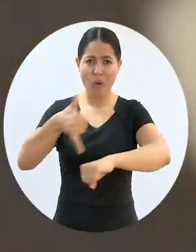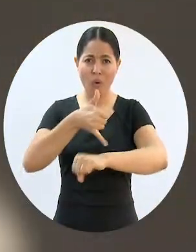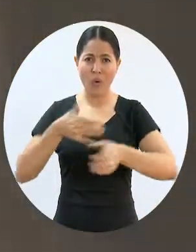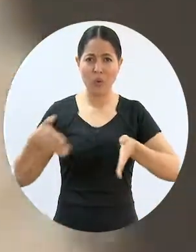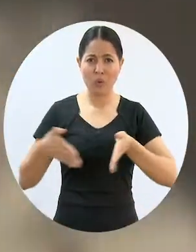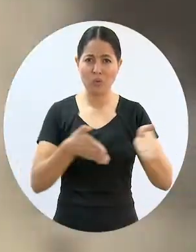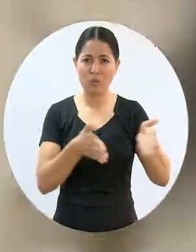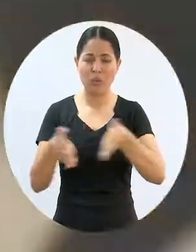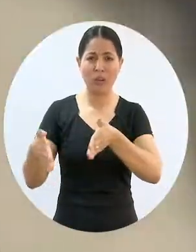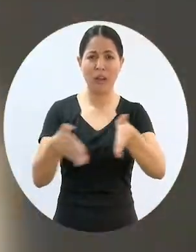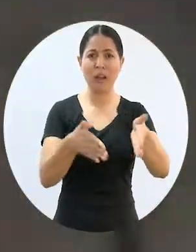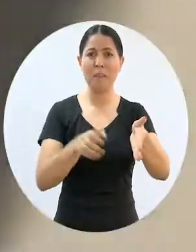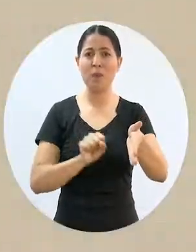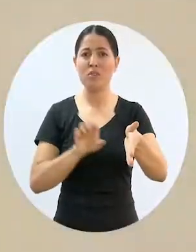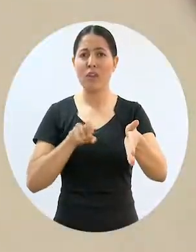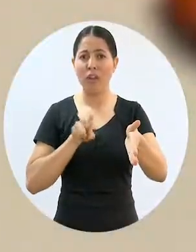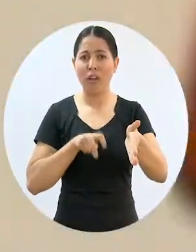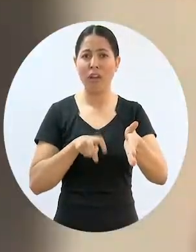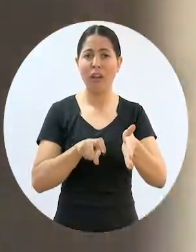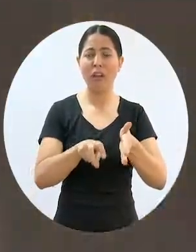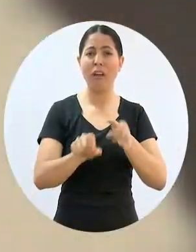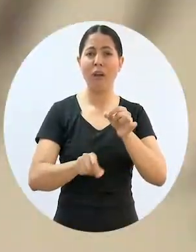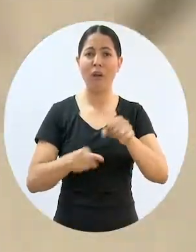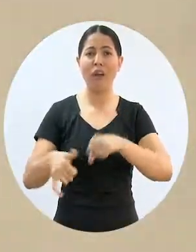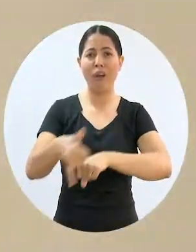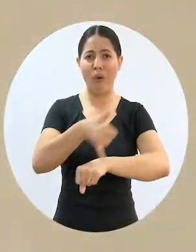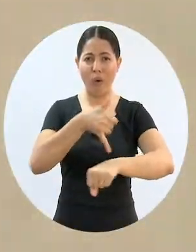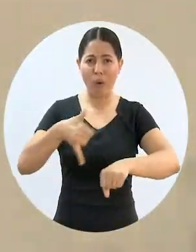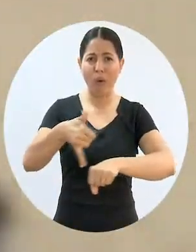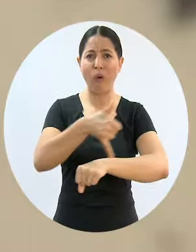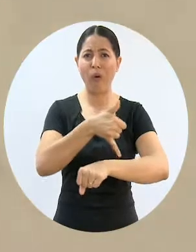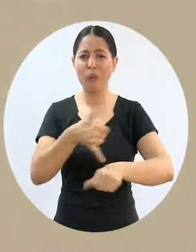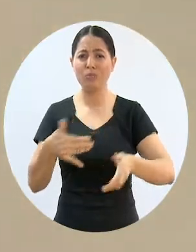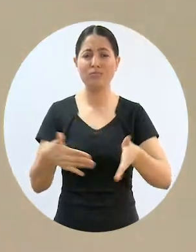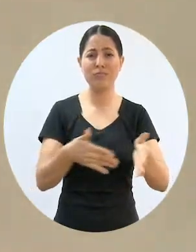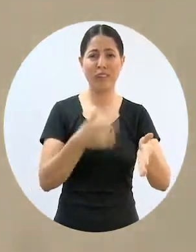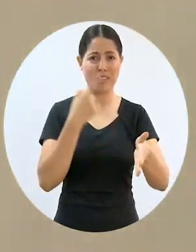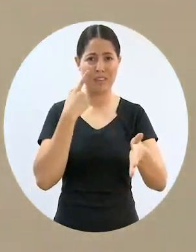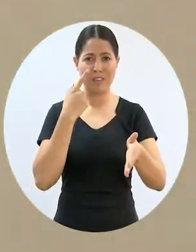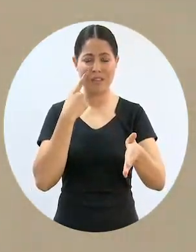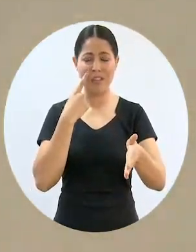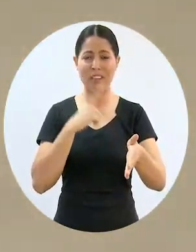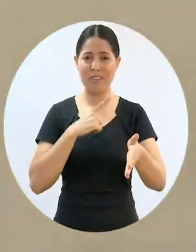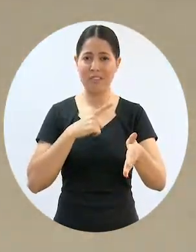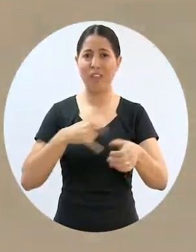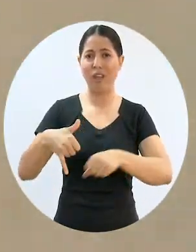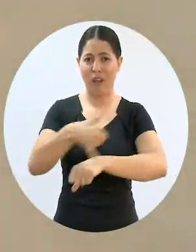Se você seguir ela, é uma trilha de óleo. Ó, pode vir seguro,